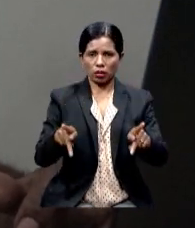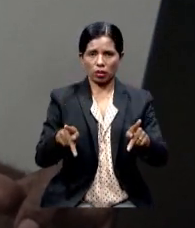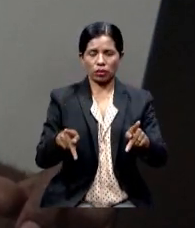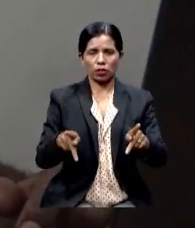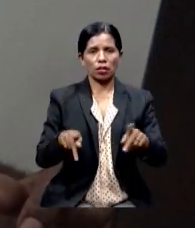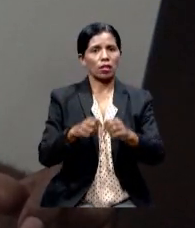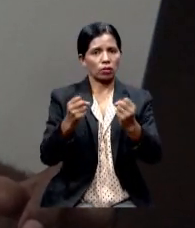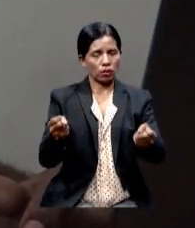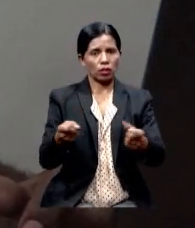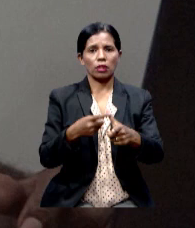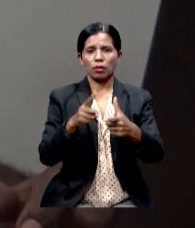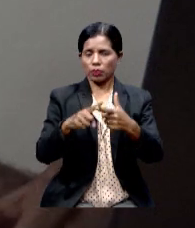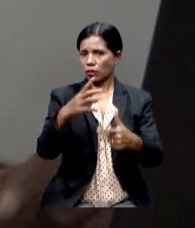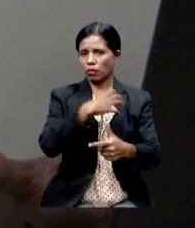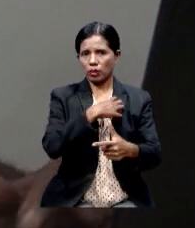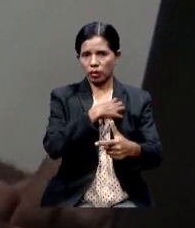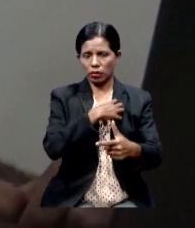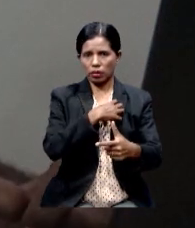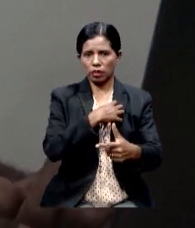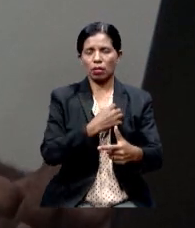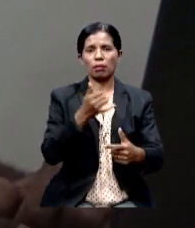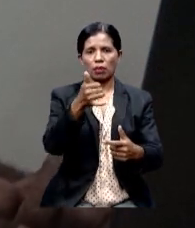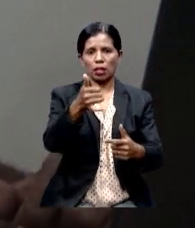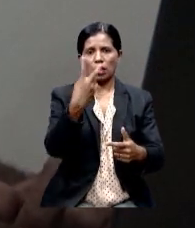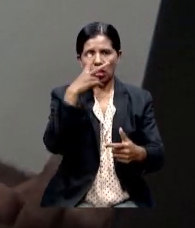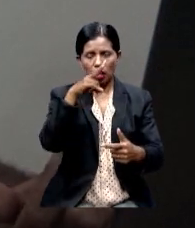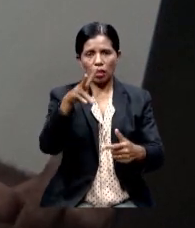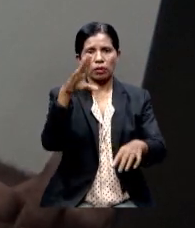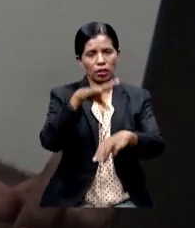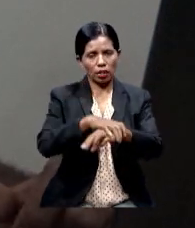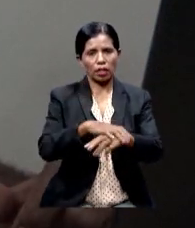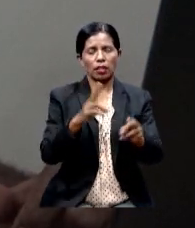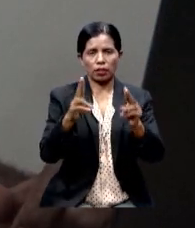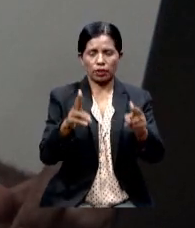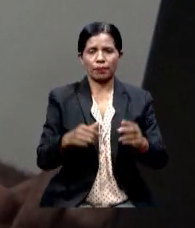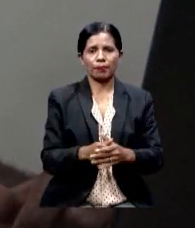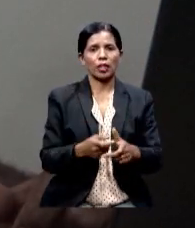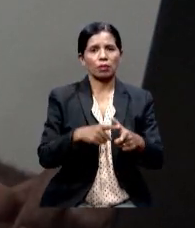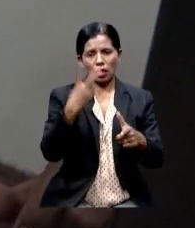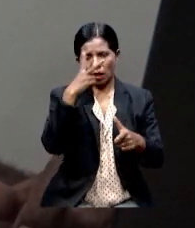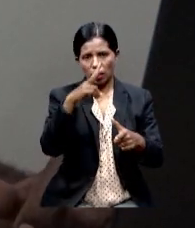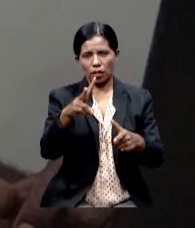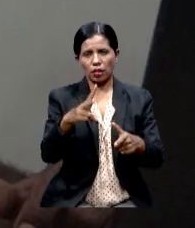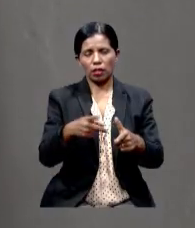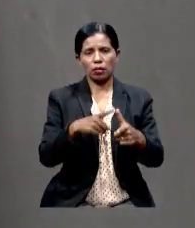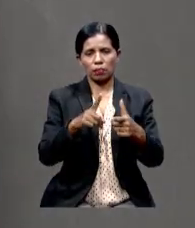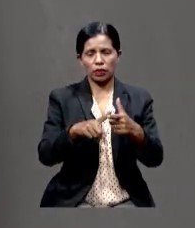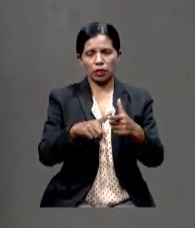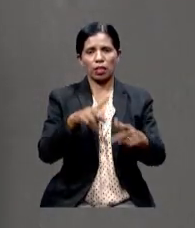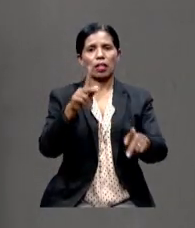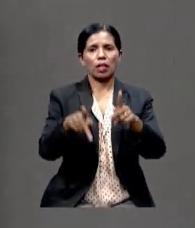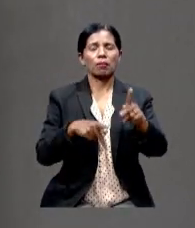polícia, a esquadra, se era a tua queiras, e a momento em Neba. E depois de ter suspeito se